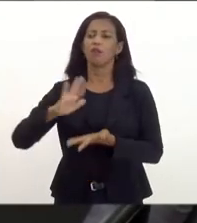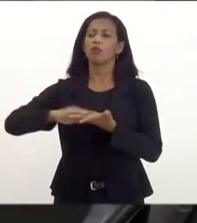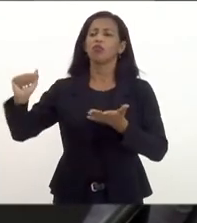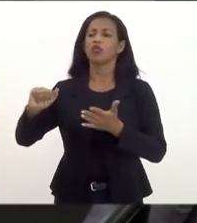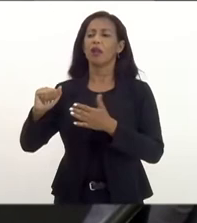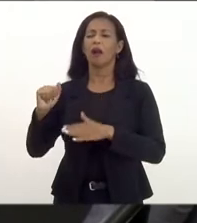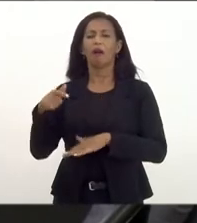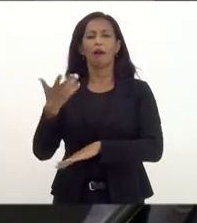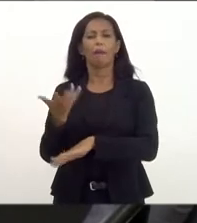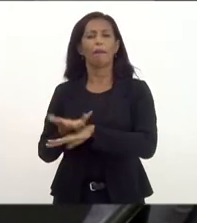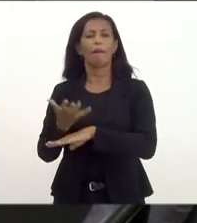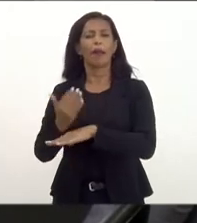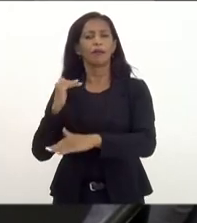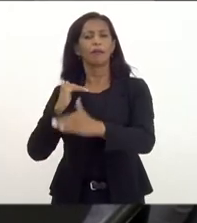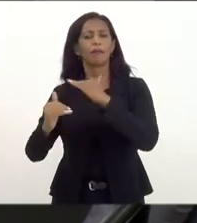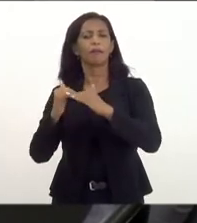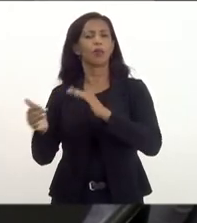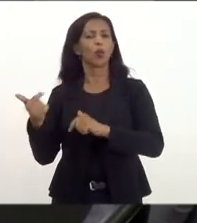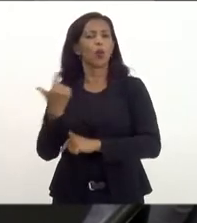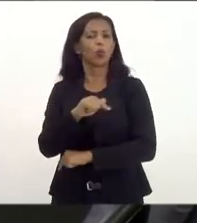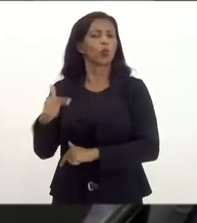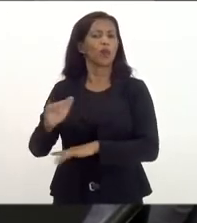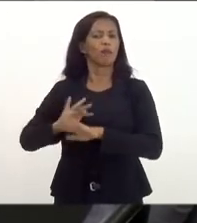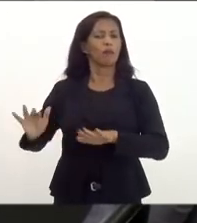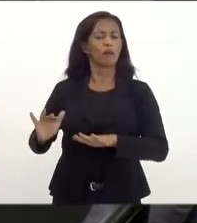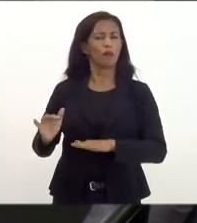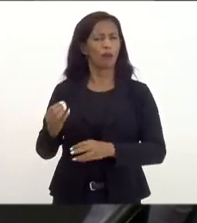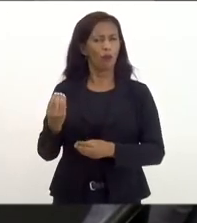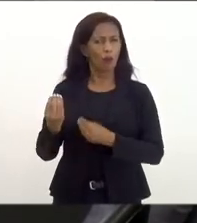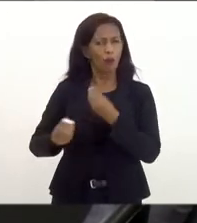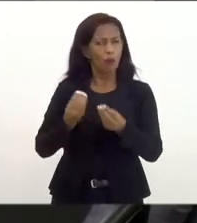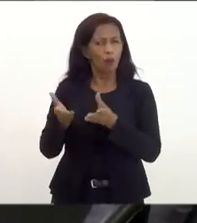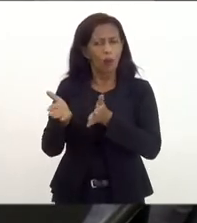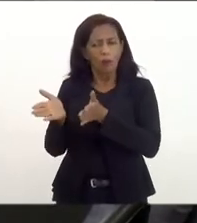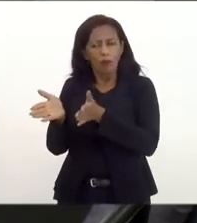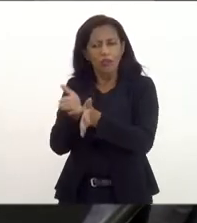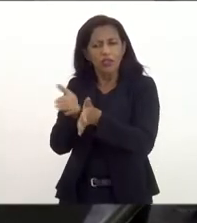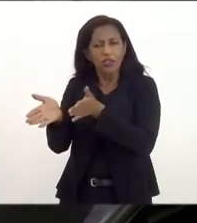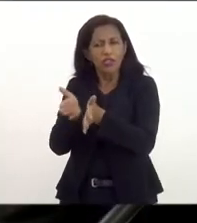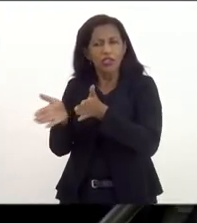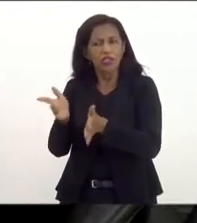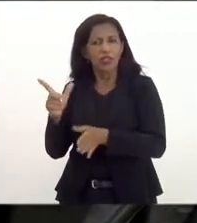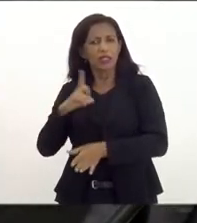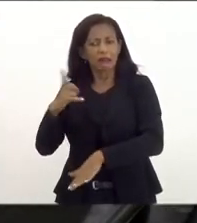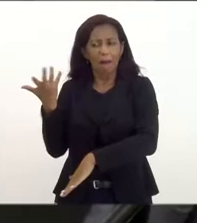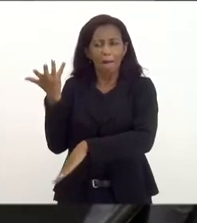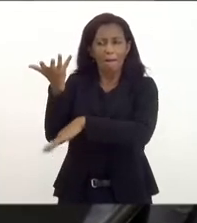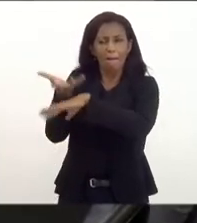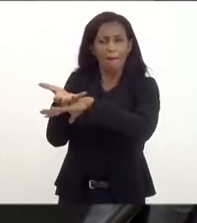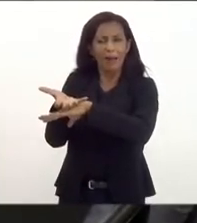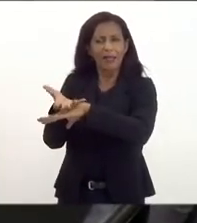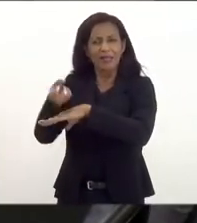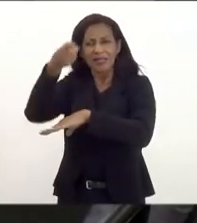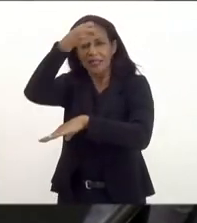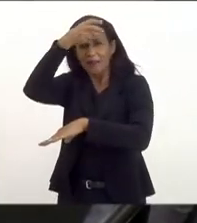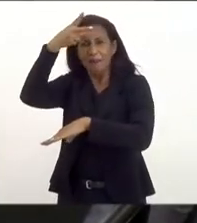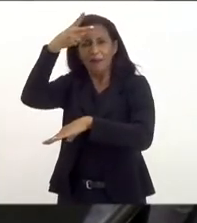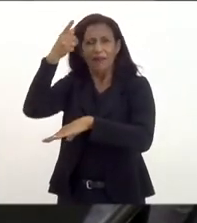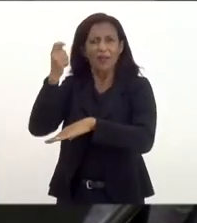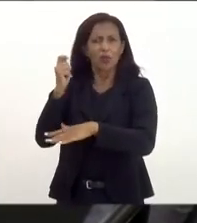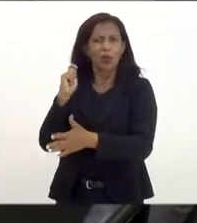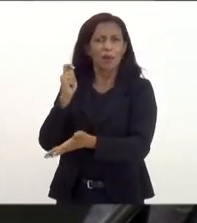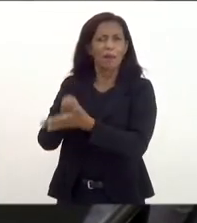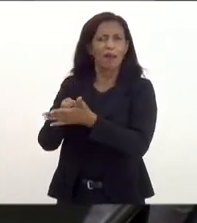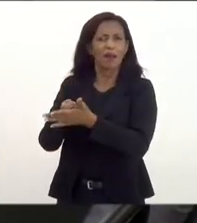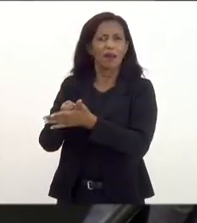senhores entendem um embrulho como é que a gente destina um imóvel que tem uma praça que a prefeitura cobra IPTU